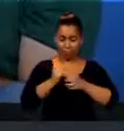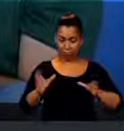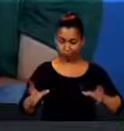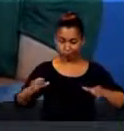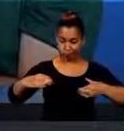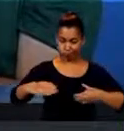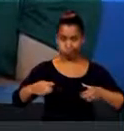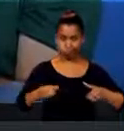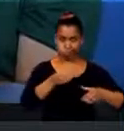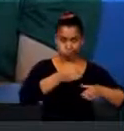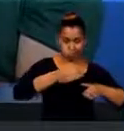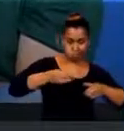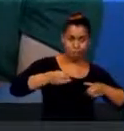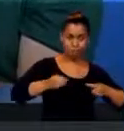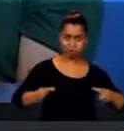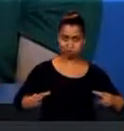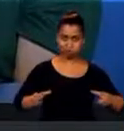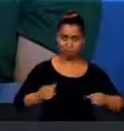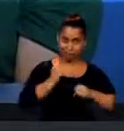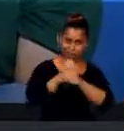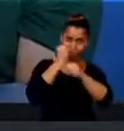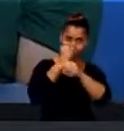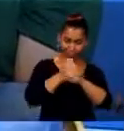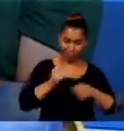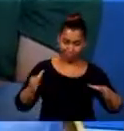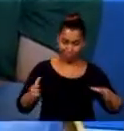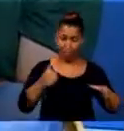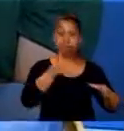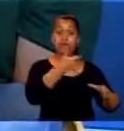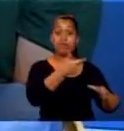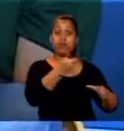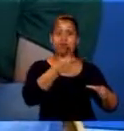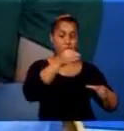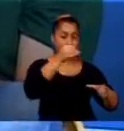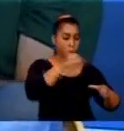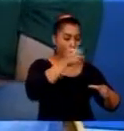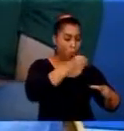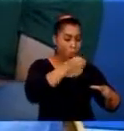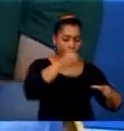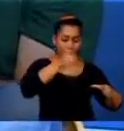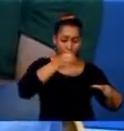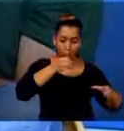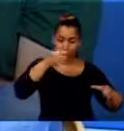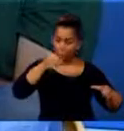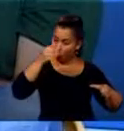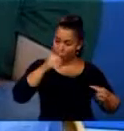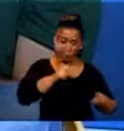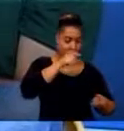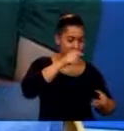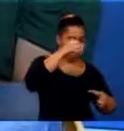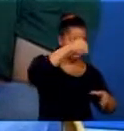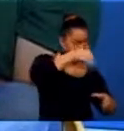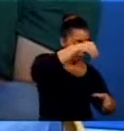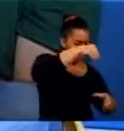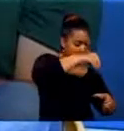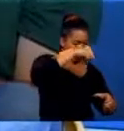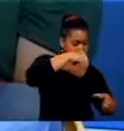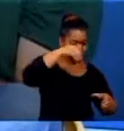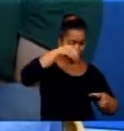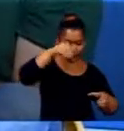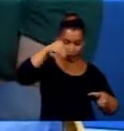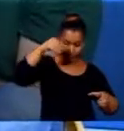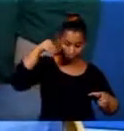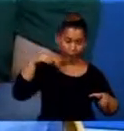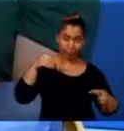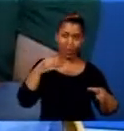que um tijolinho mesmo, com 21 furos, onde cabe 21 tubetes, que a gente enche esses tubetes com matéria,